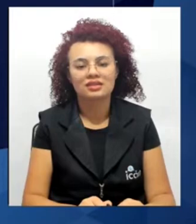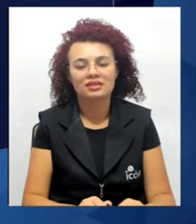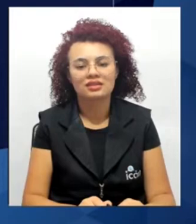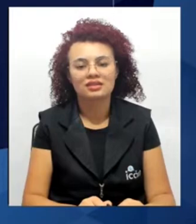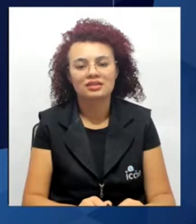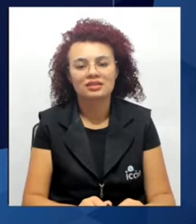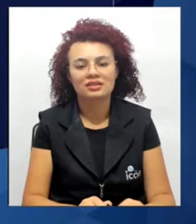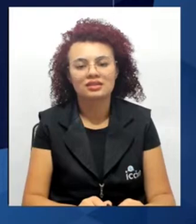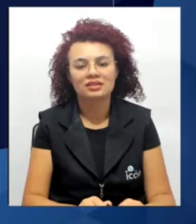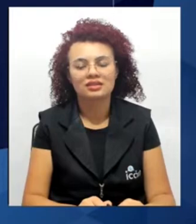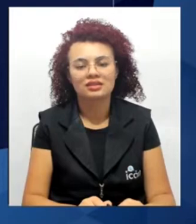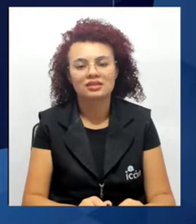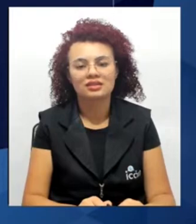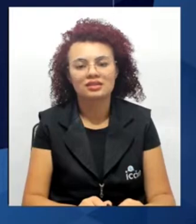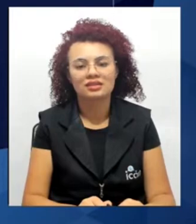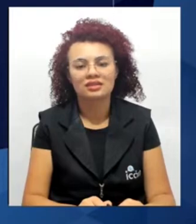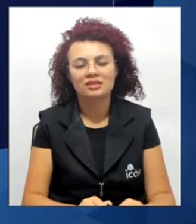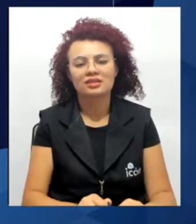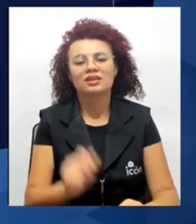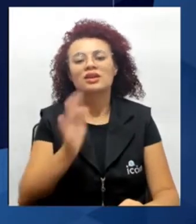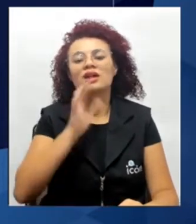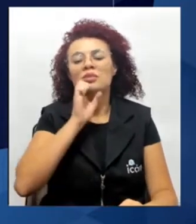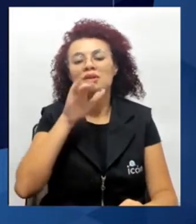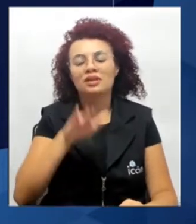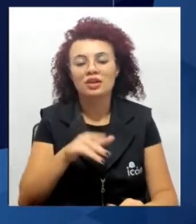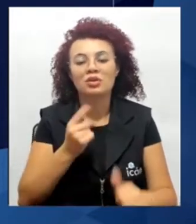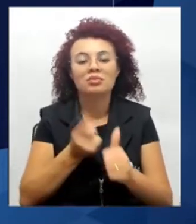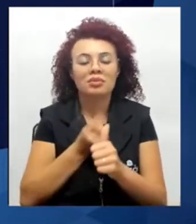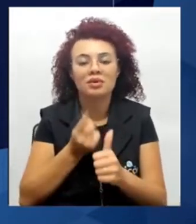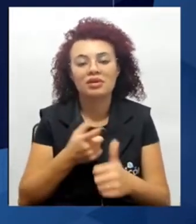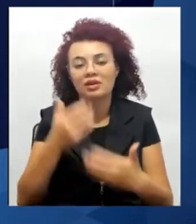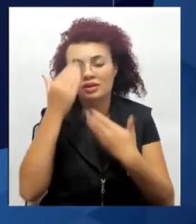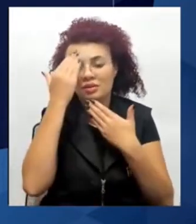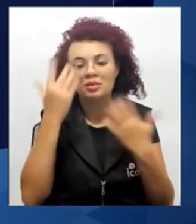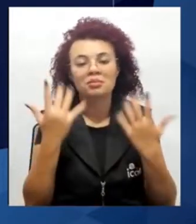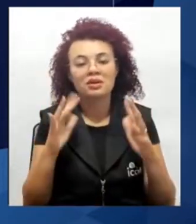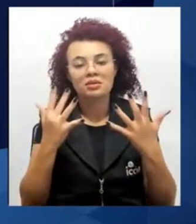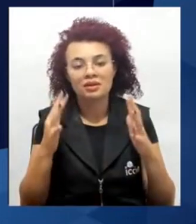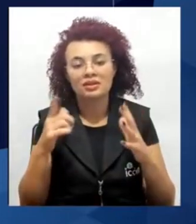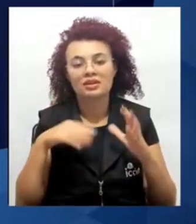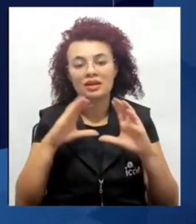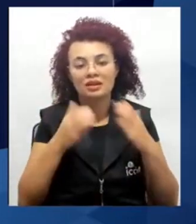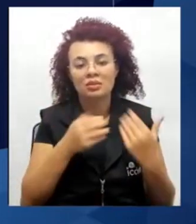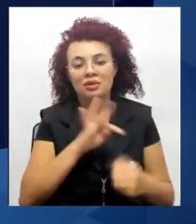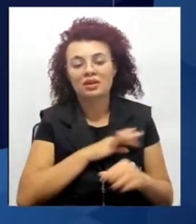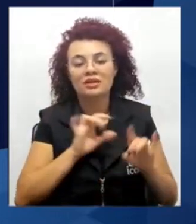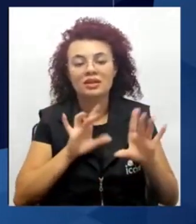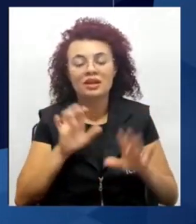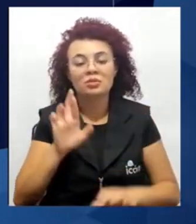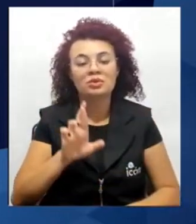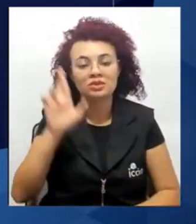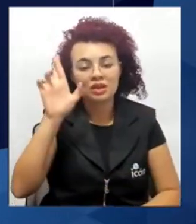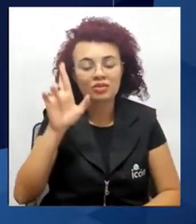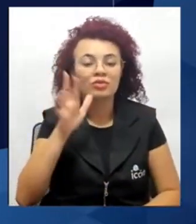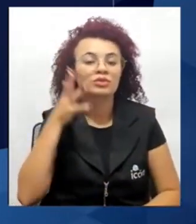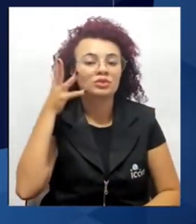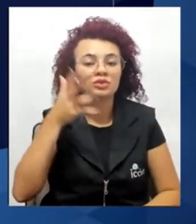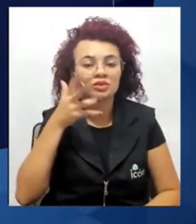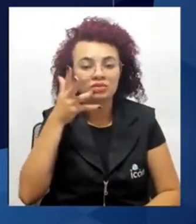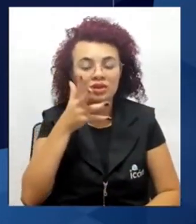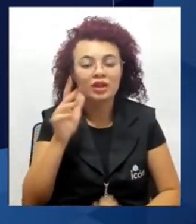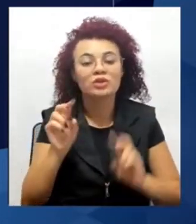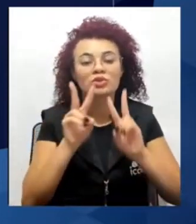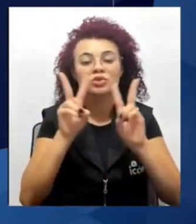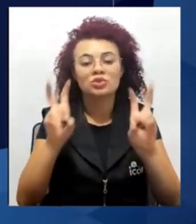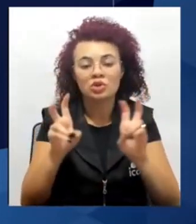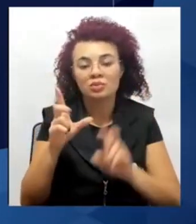Boa tarde a todos. Primeiramente, gostaria de agradecer e parabenizar a Câmara Técnica responsável pelo evento por enfatizar a suma importância de nortearmos a nossa prática